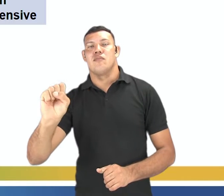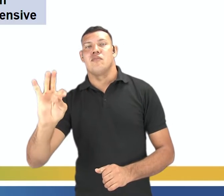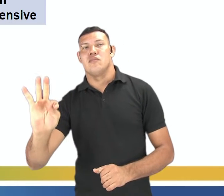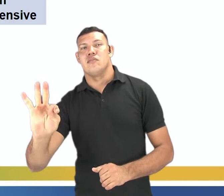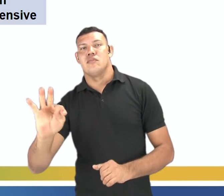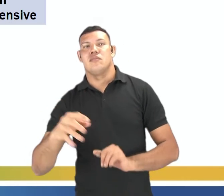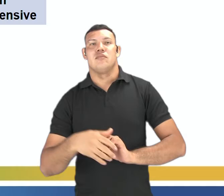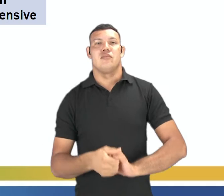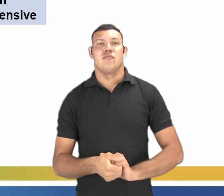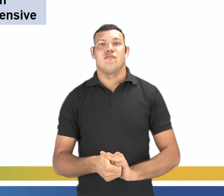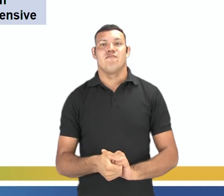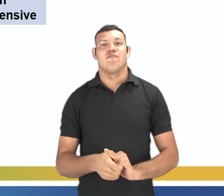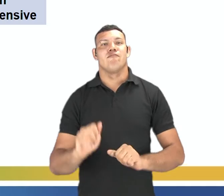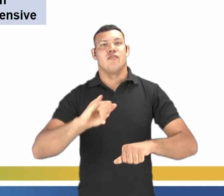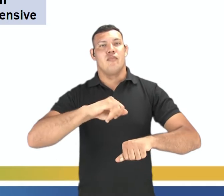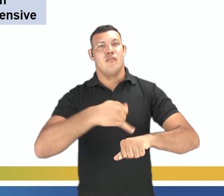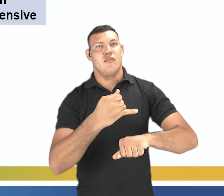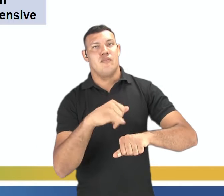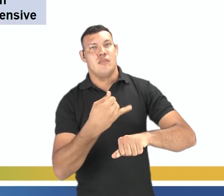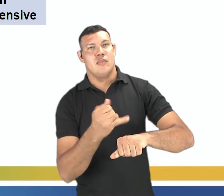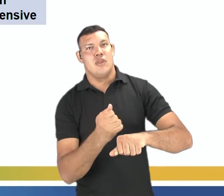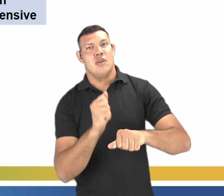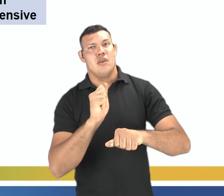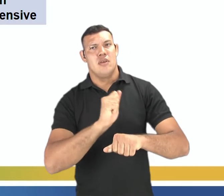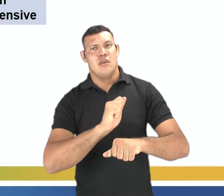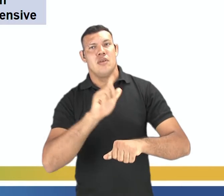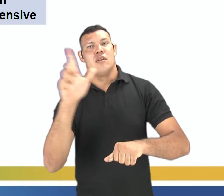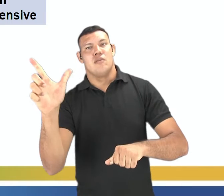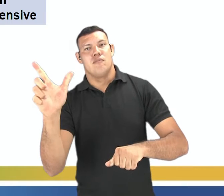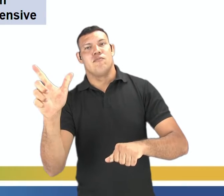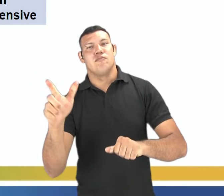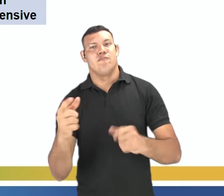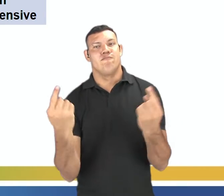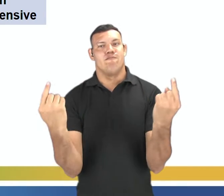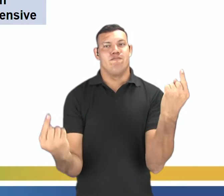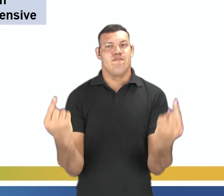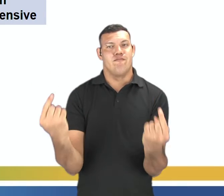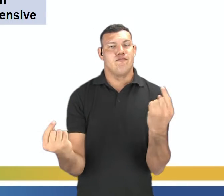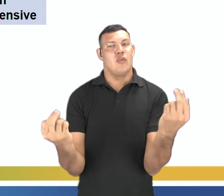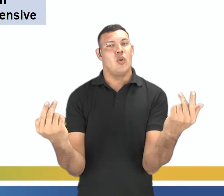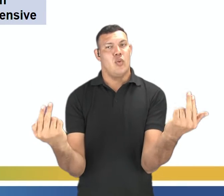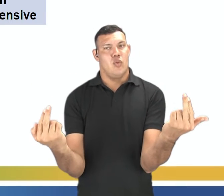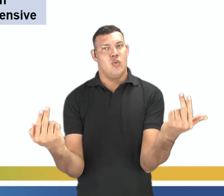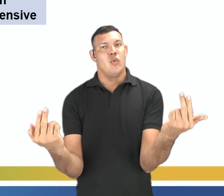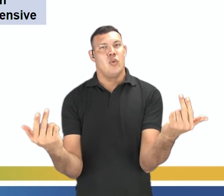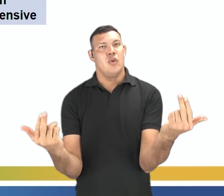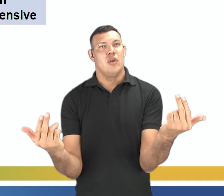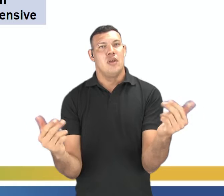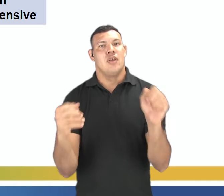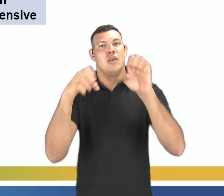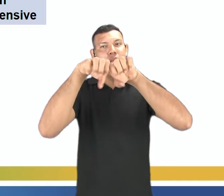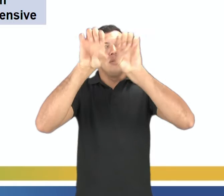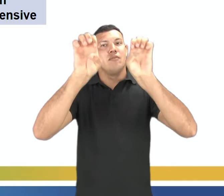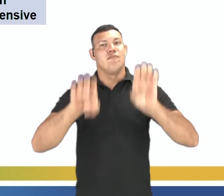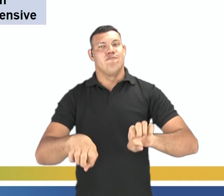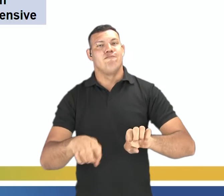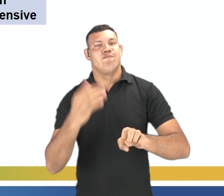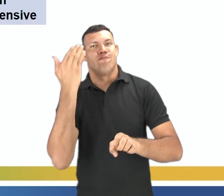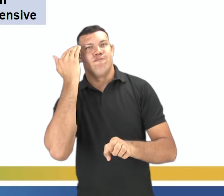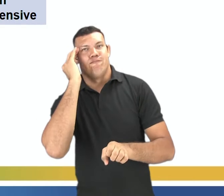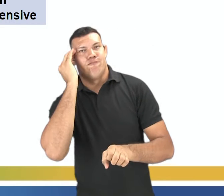Já com os adjetivos longos, assim como no modo comparativo, vamos aqui um pouquinho mais na estrutura dele para